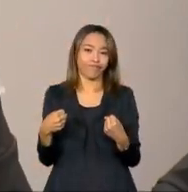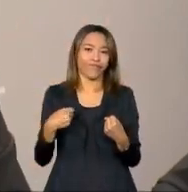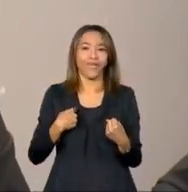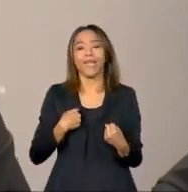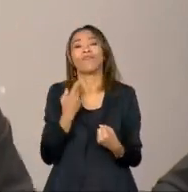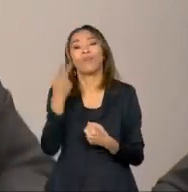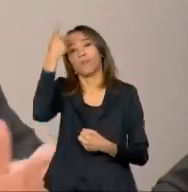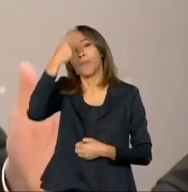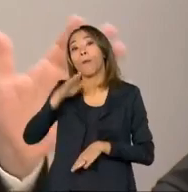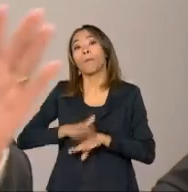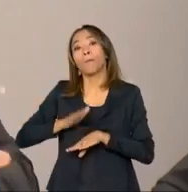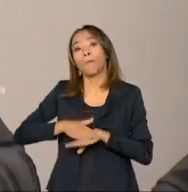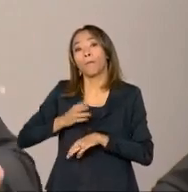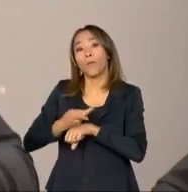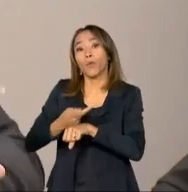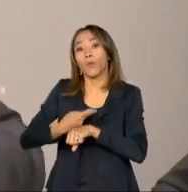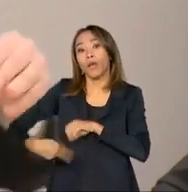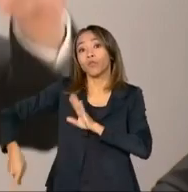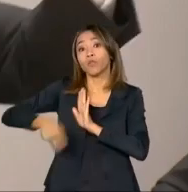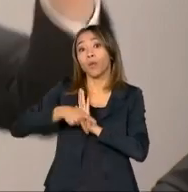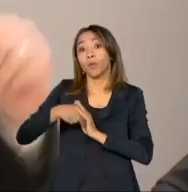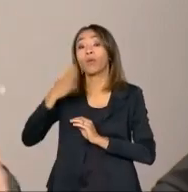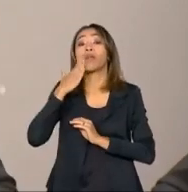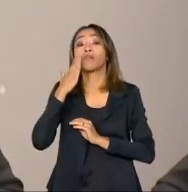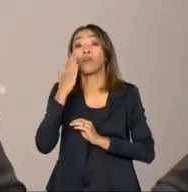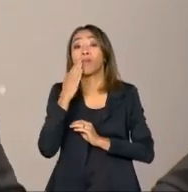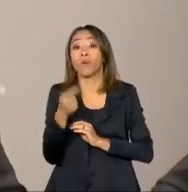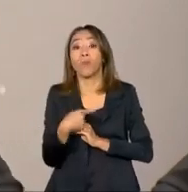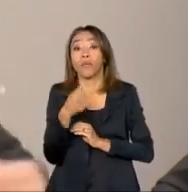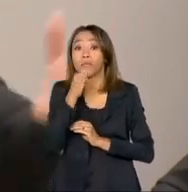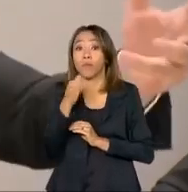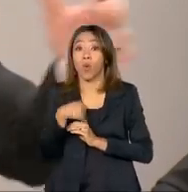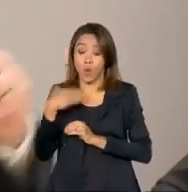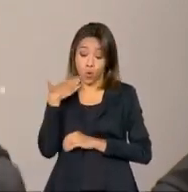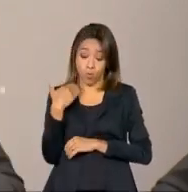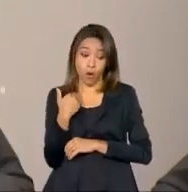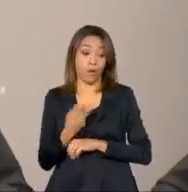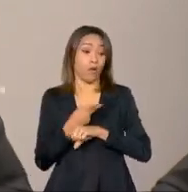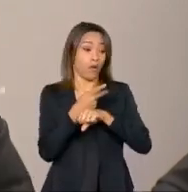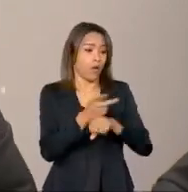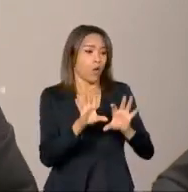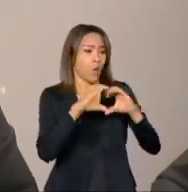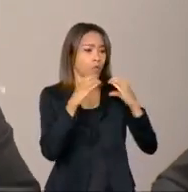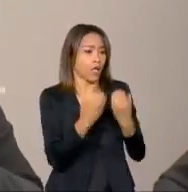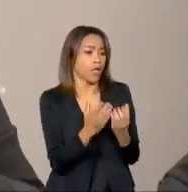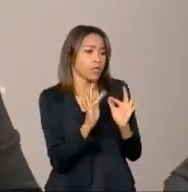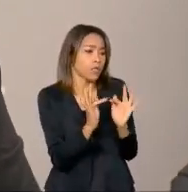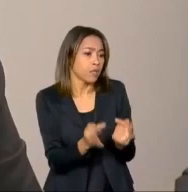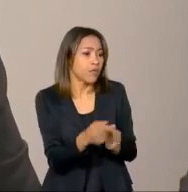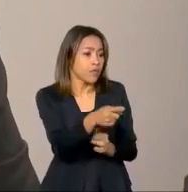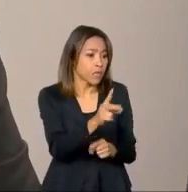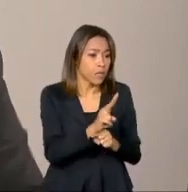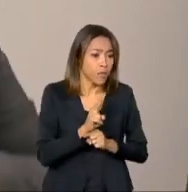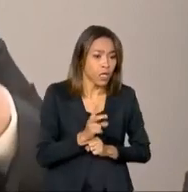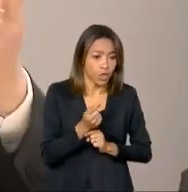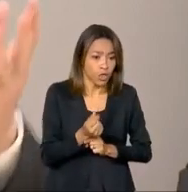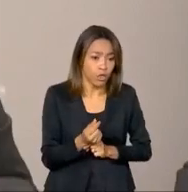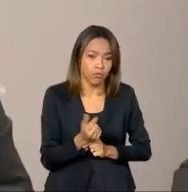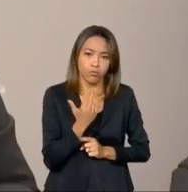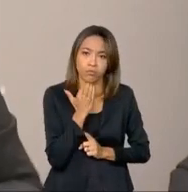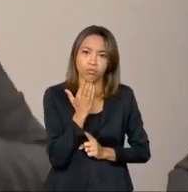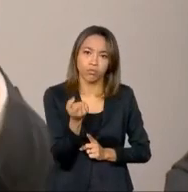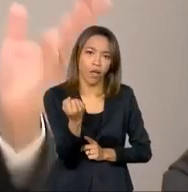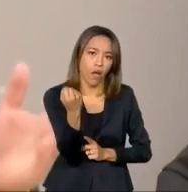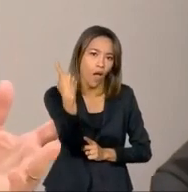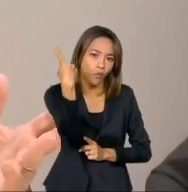clientes. Eu quero saber como é que eles batem na porta lá de uma comunidade humilde para poder oferecer um empréstimo, se alguém faz isso. É muito